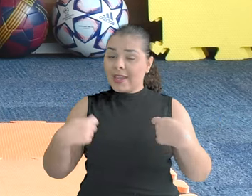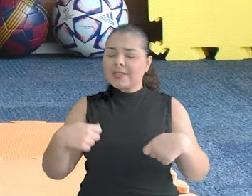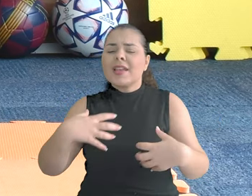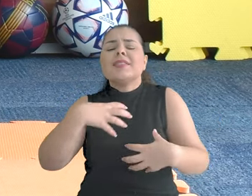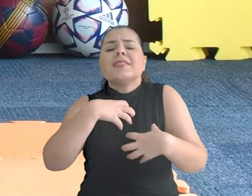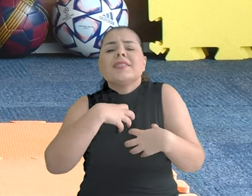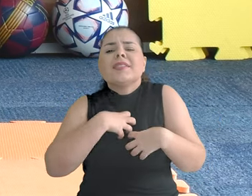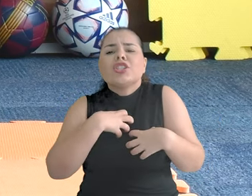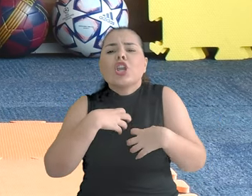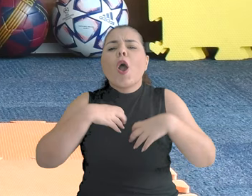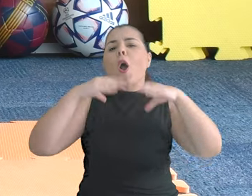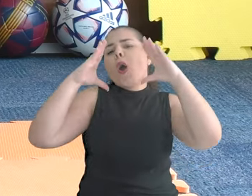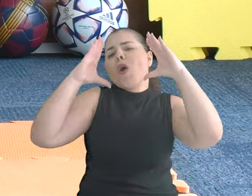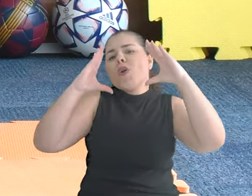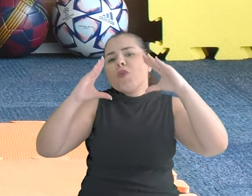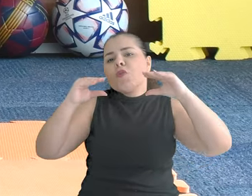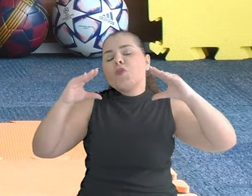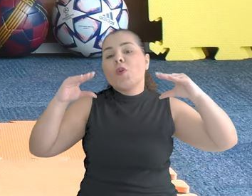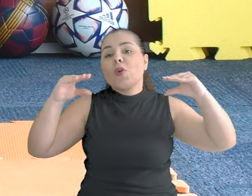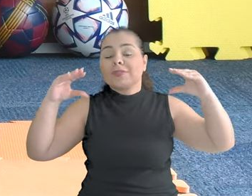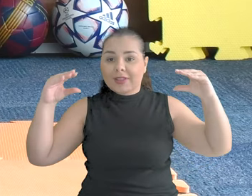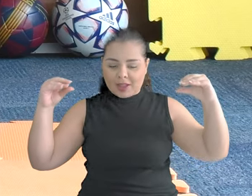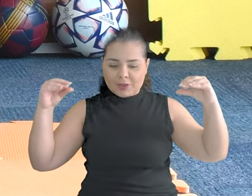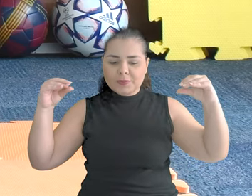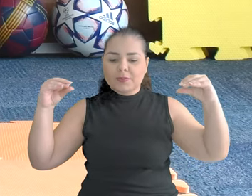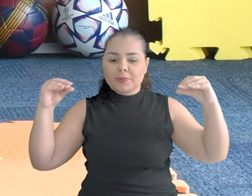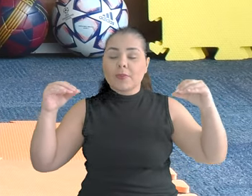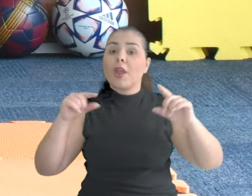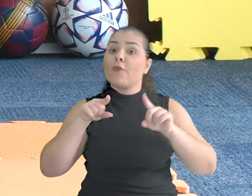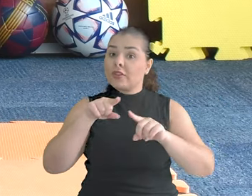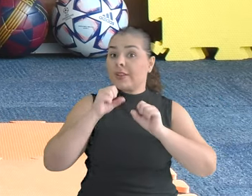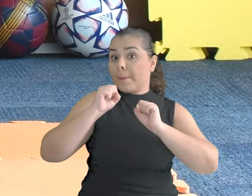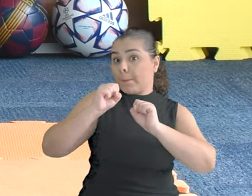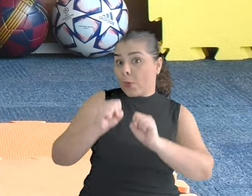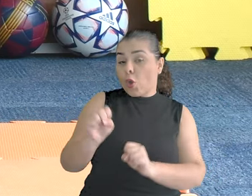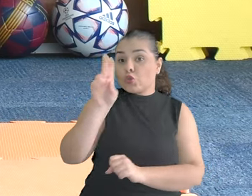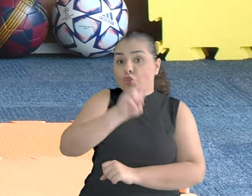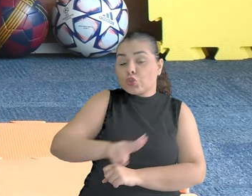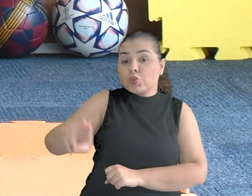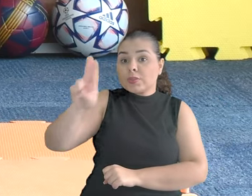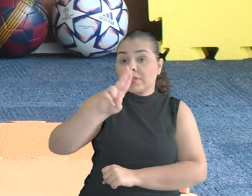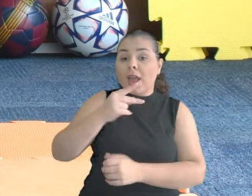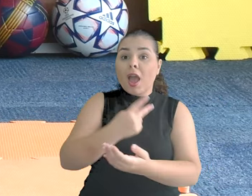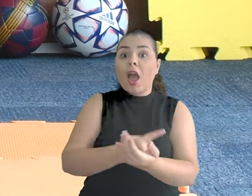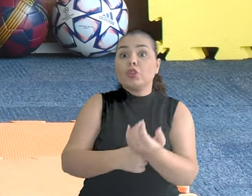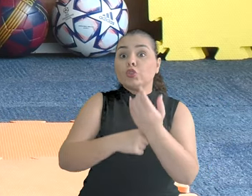posição confortável, tá? Pode aproximar os cotovelos no chão.